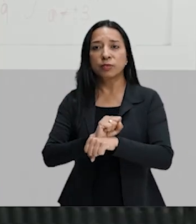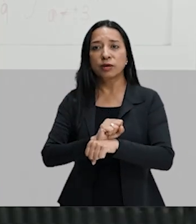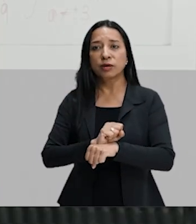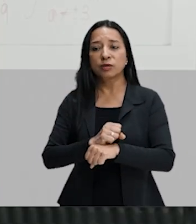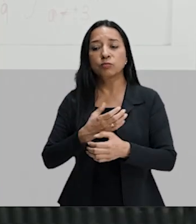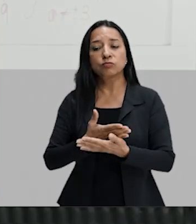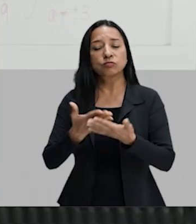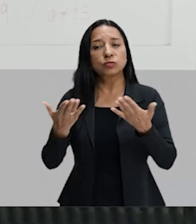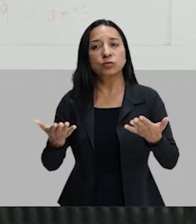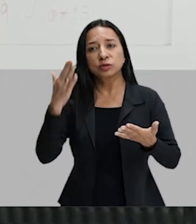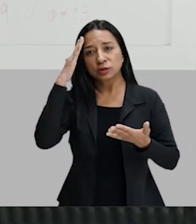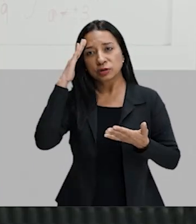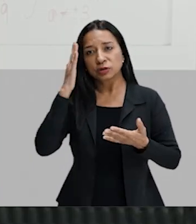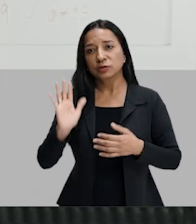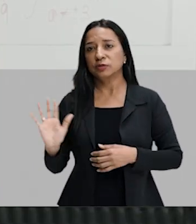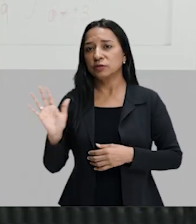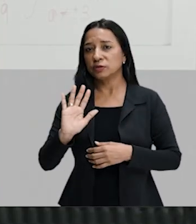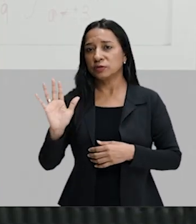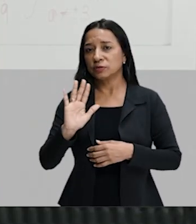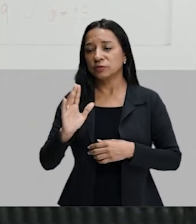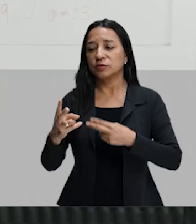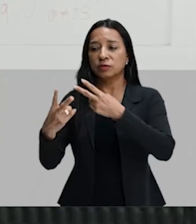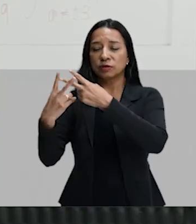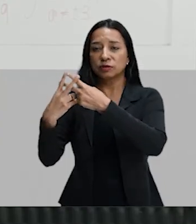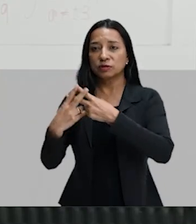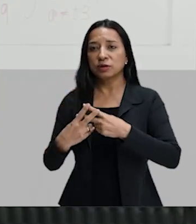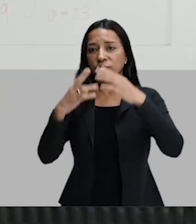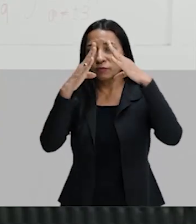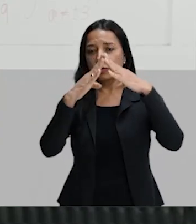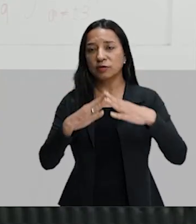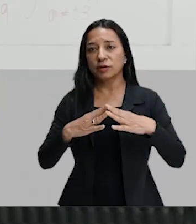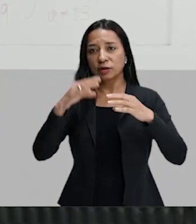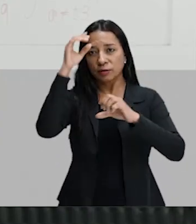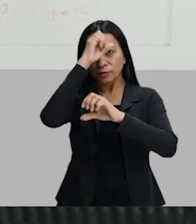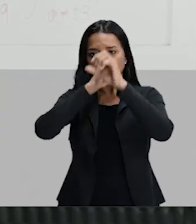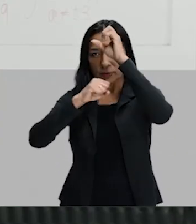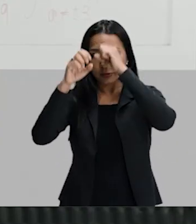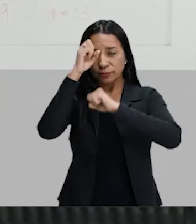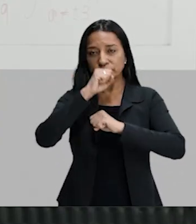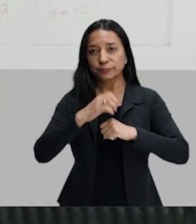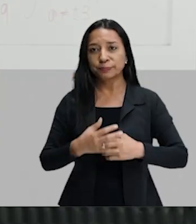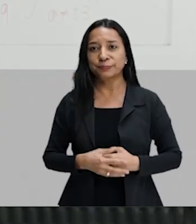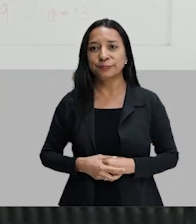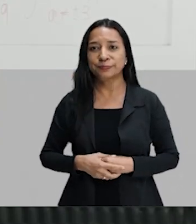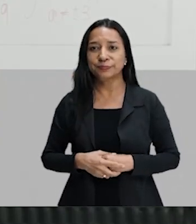tenham entendido. Até a próxima, já sabem, né? Hashtag fica em casa aprendendo.